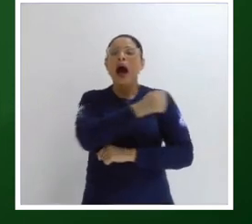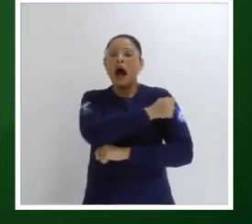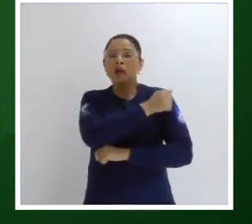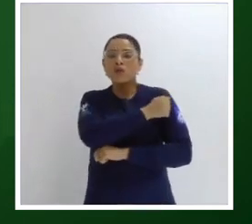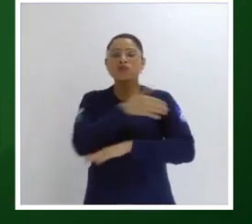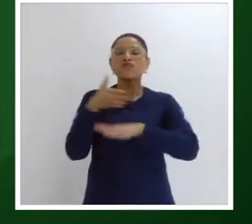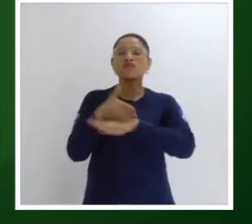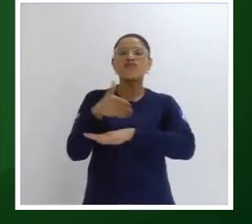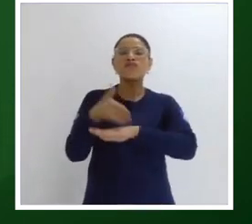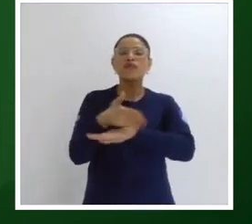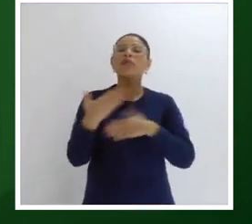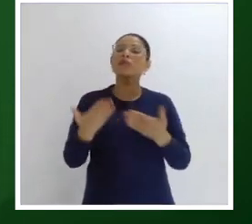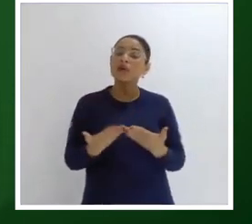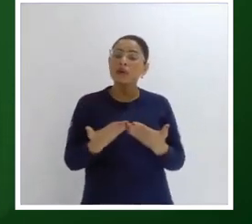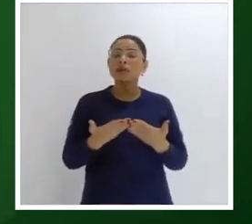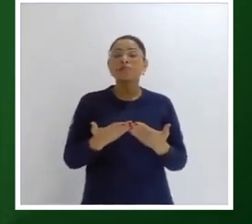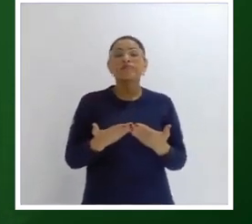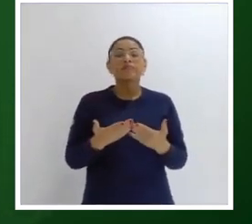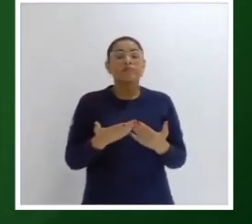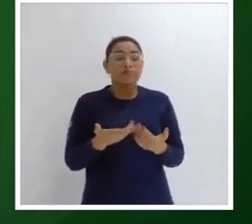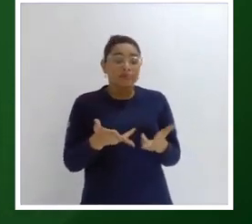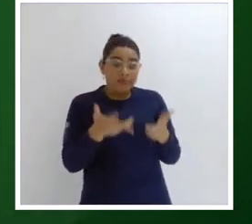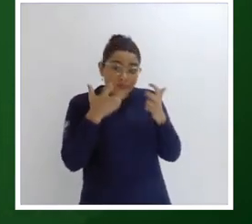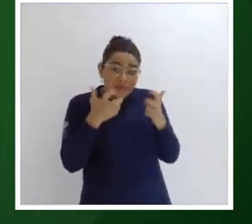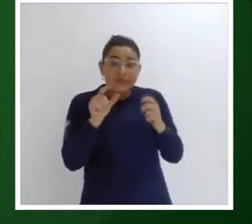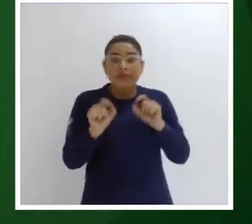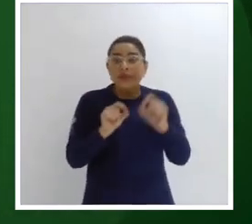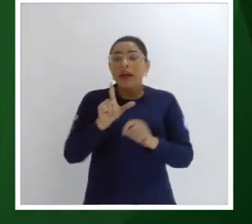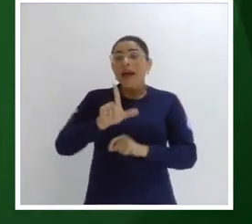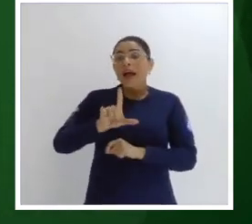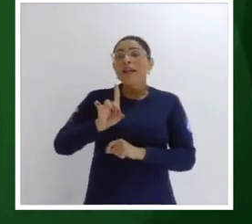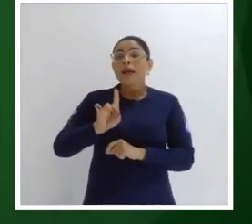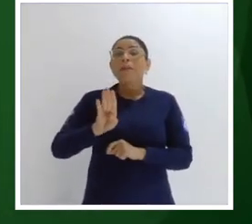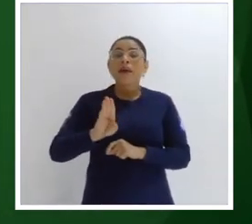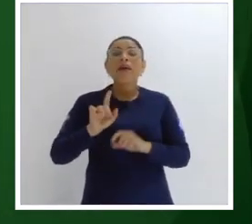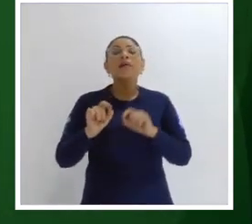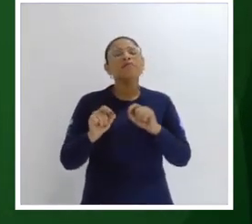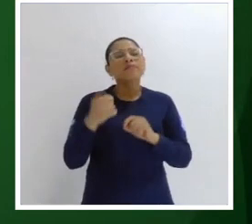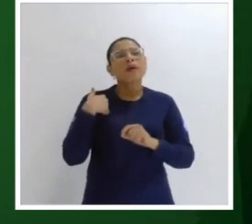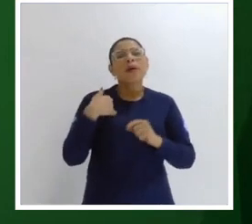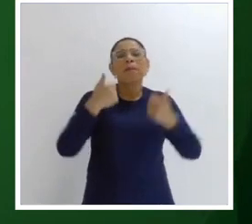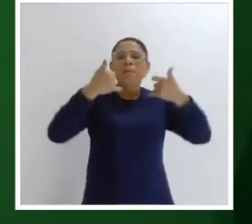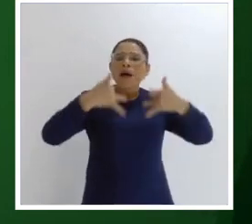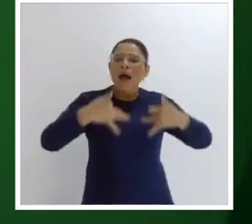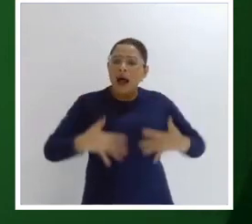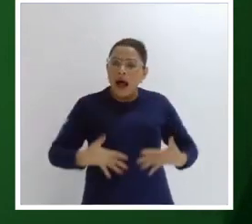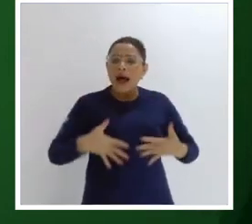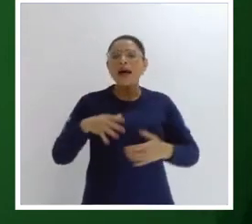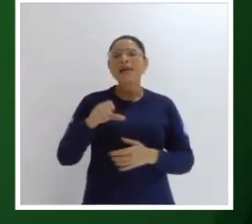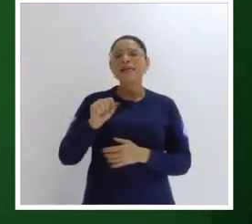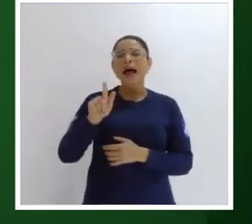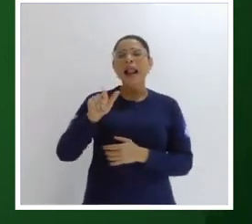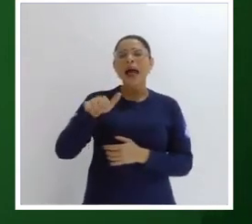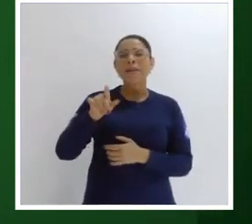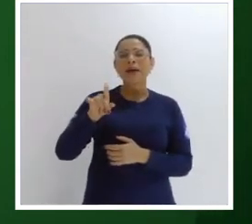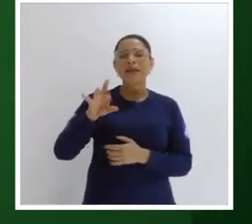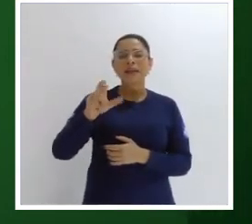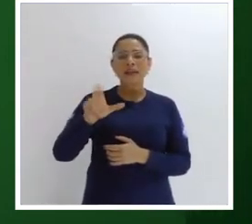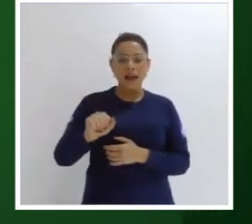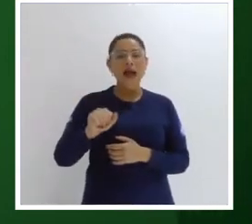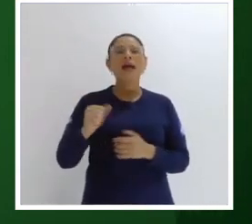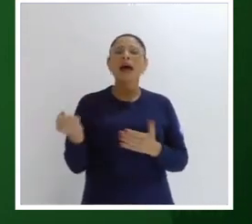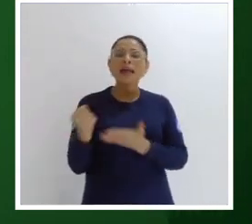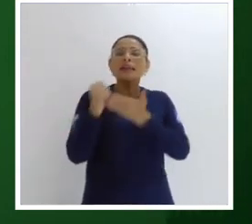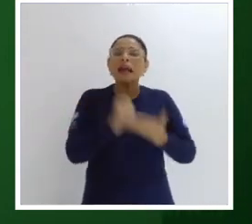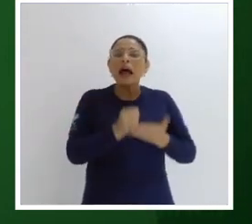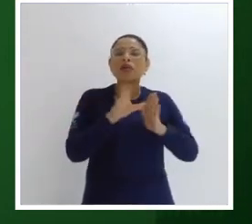que a nossa LDB ela se inspira na Declaração de Salamanca E aí Ela traz alguns conceitos né